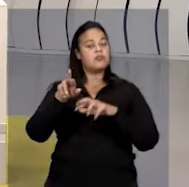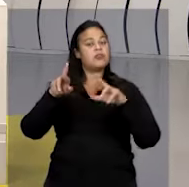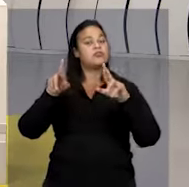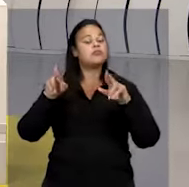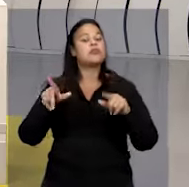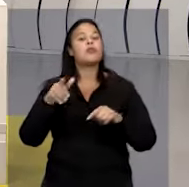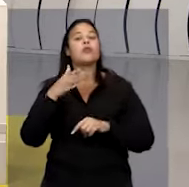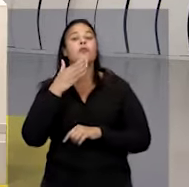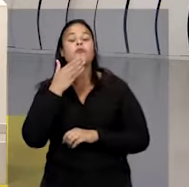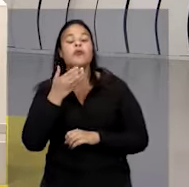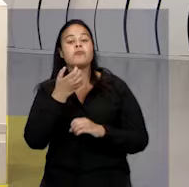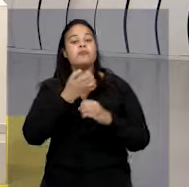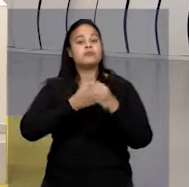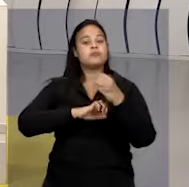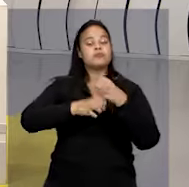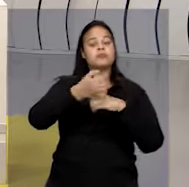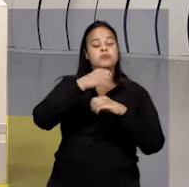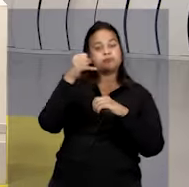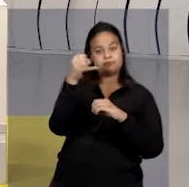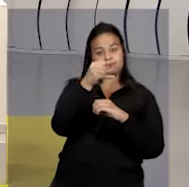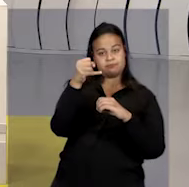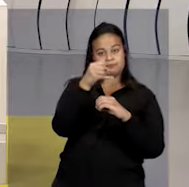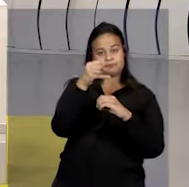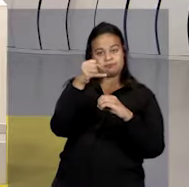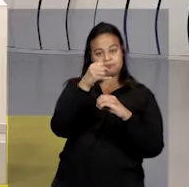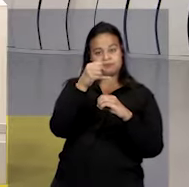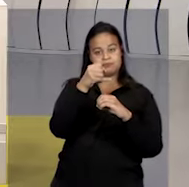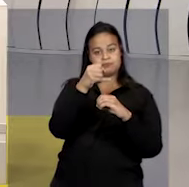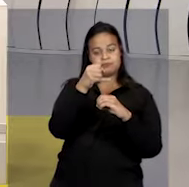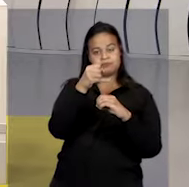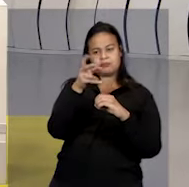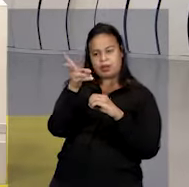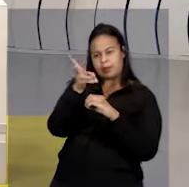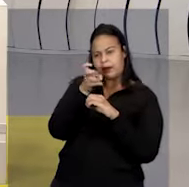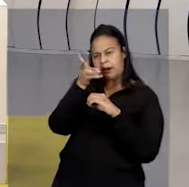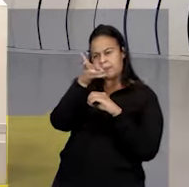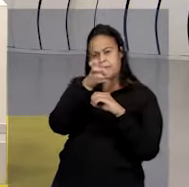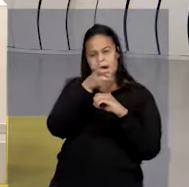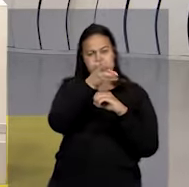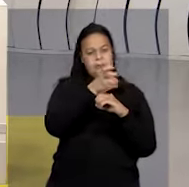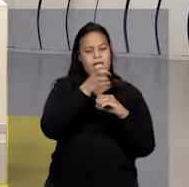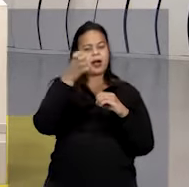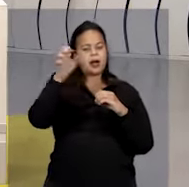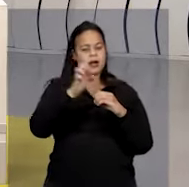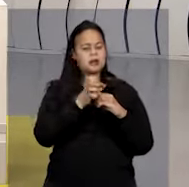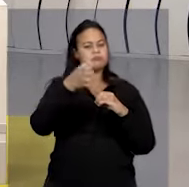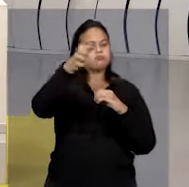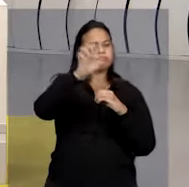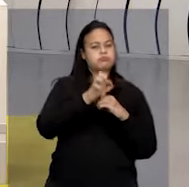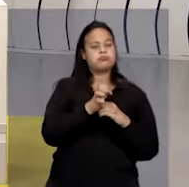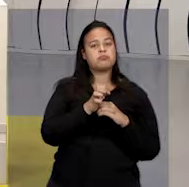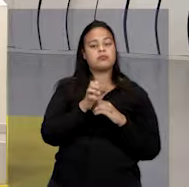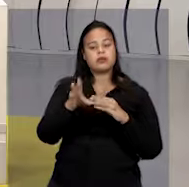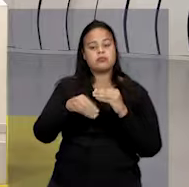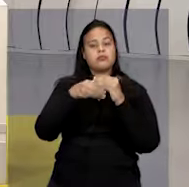de eletronegatividade, há uma, digamos, uma captura desse elétron por parte do mais eletronegativo.